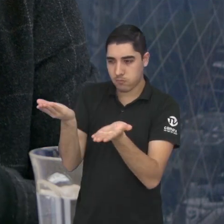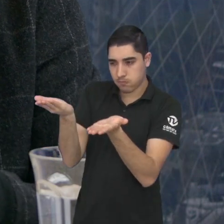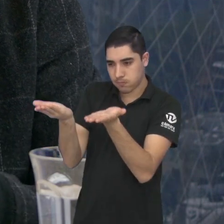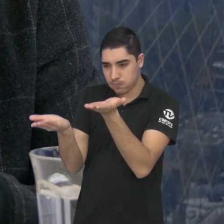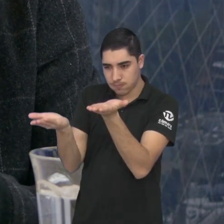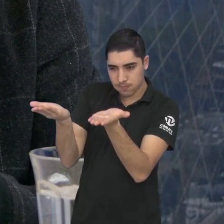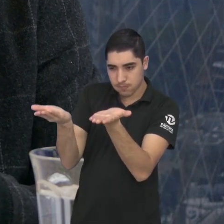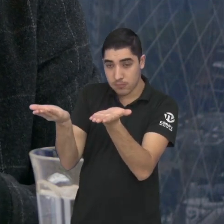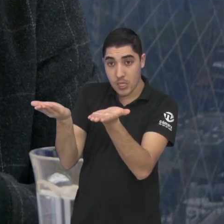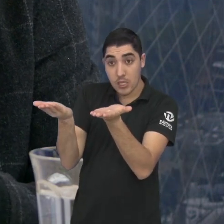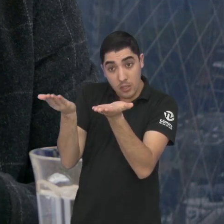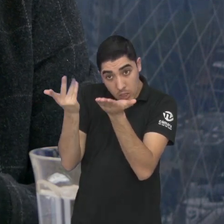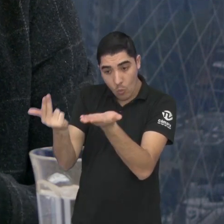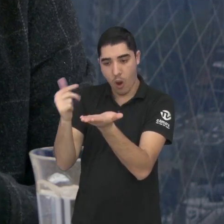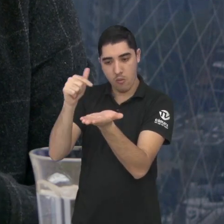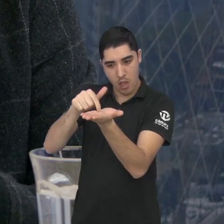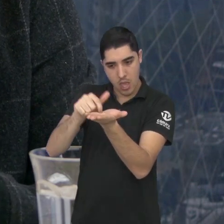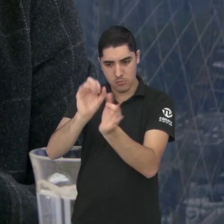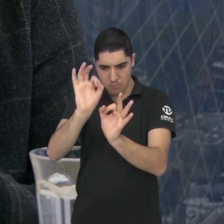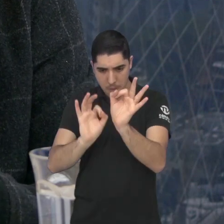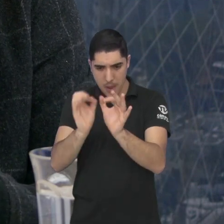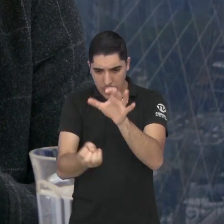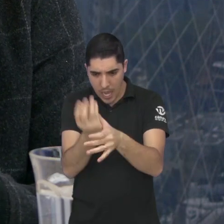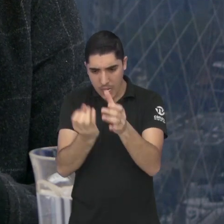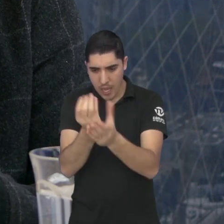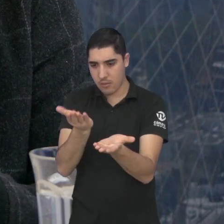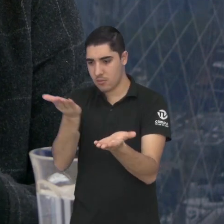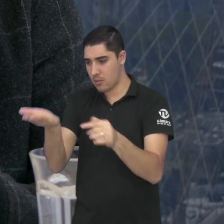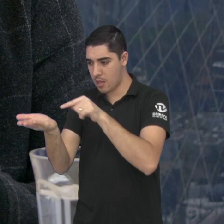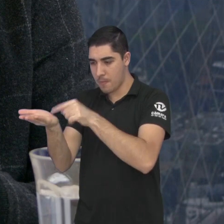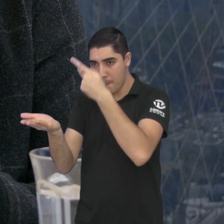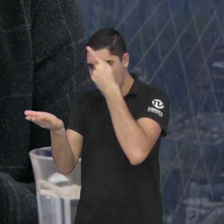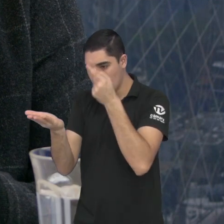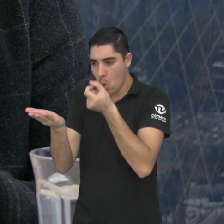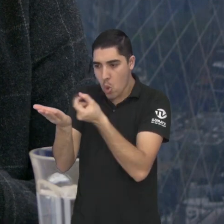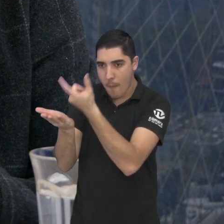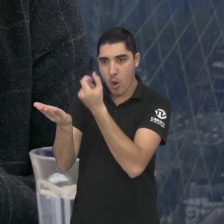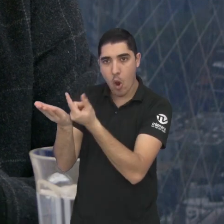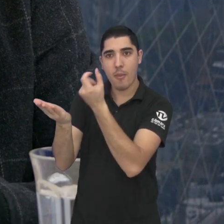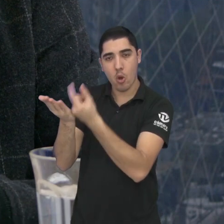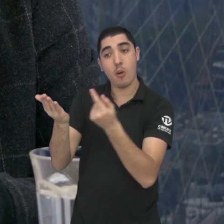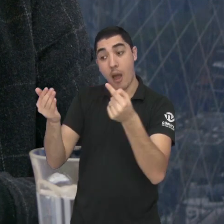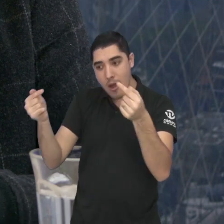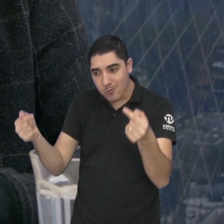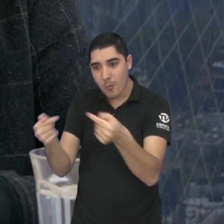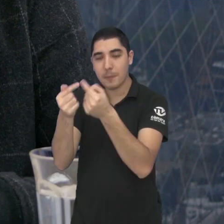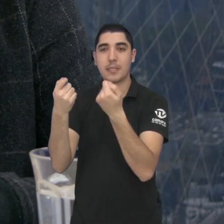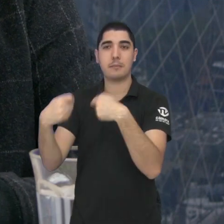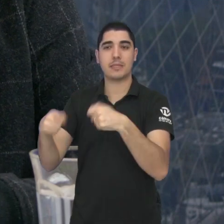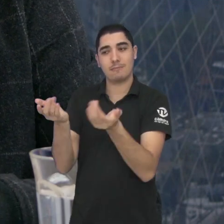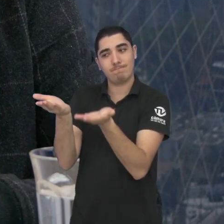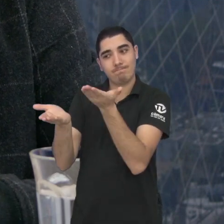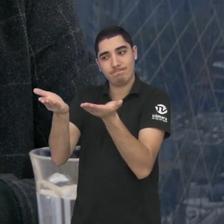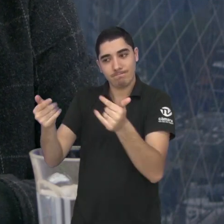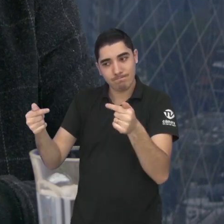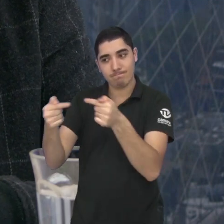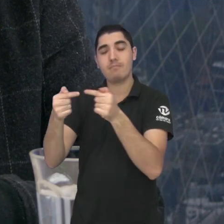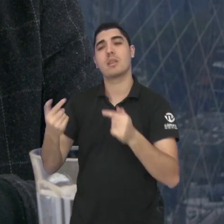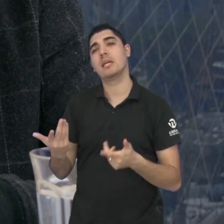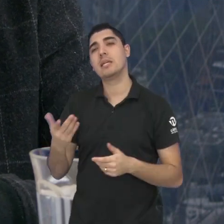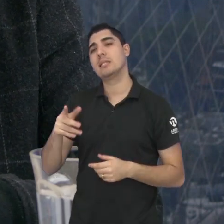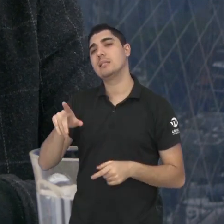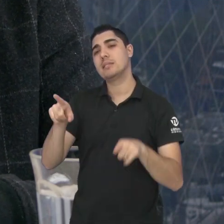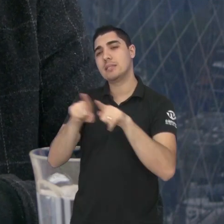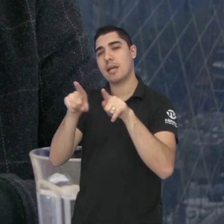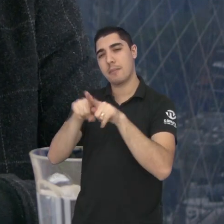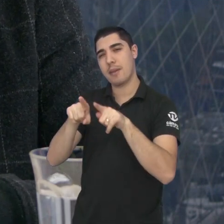e o consumo, esse que gera, inclusive, a questão da inflação, tá certo? Quer dizer, né? Então, aí eu lembro de alguns episódios, você mostrou o